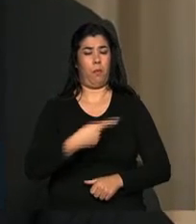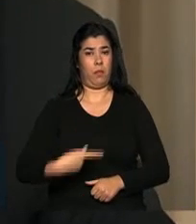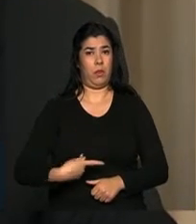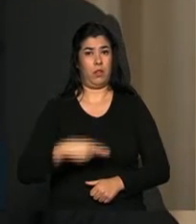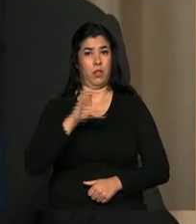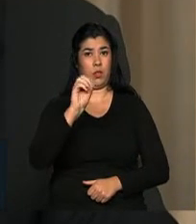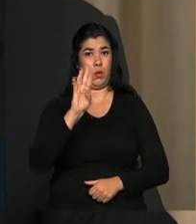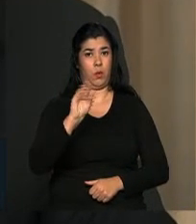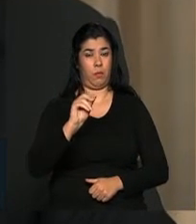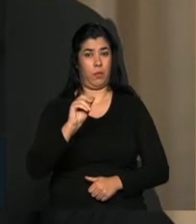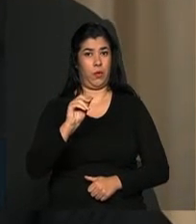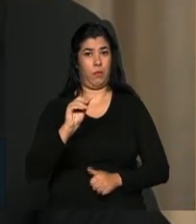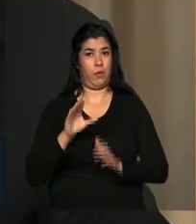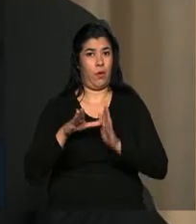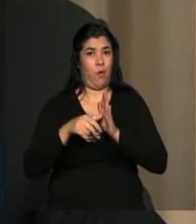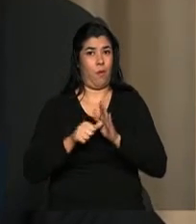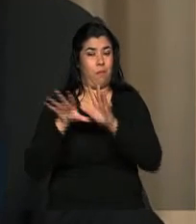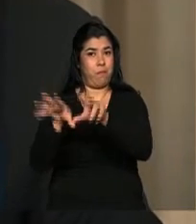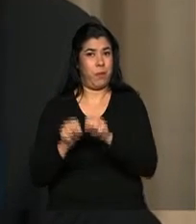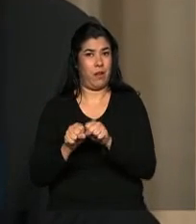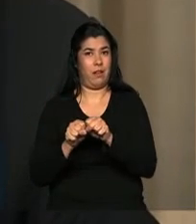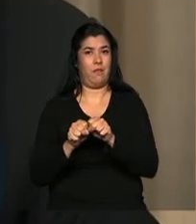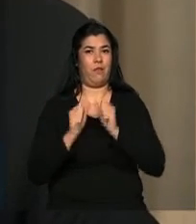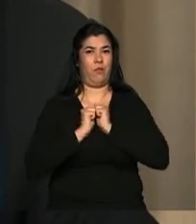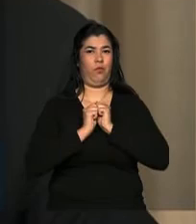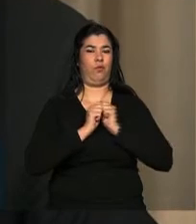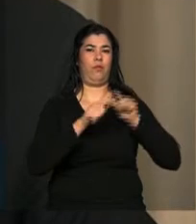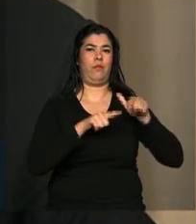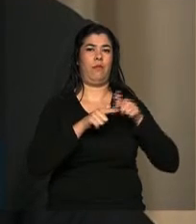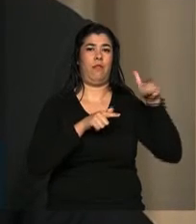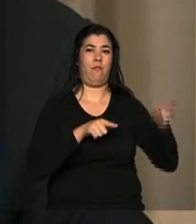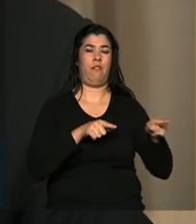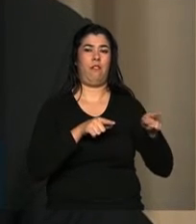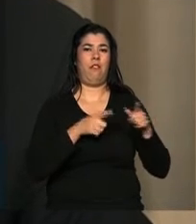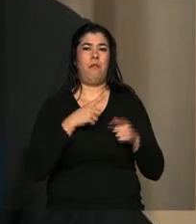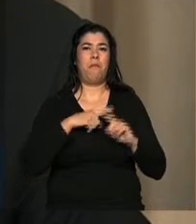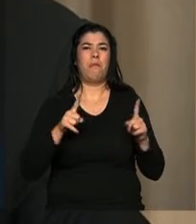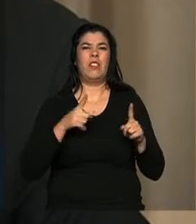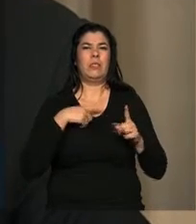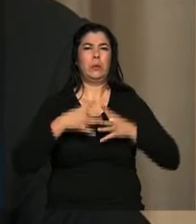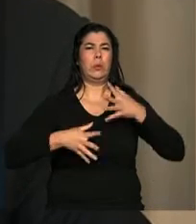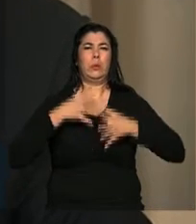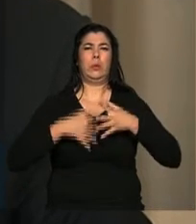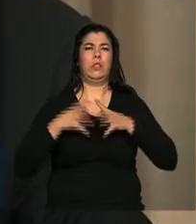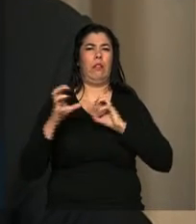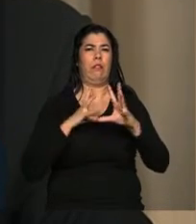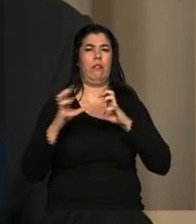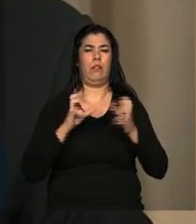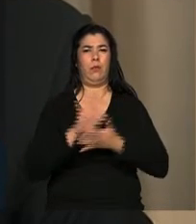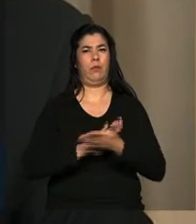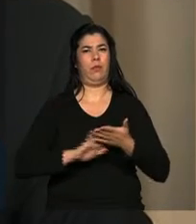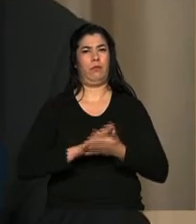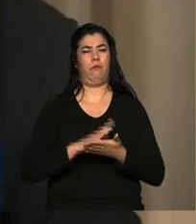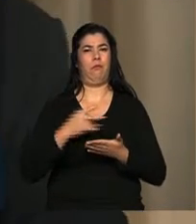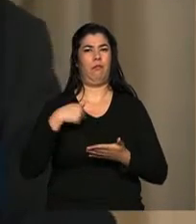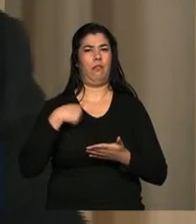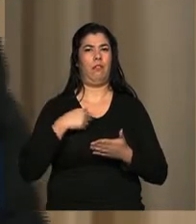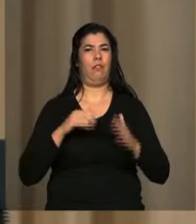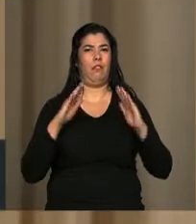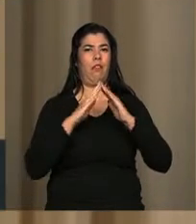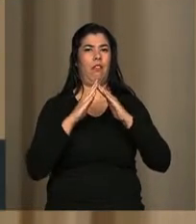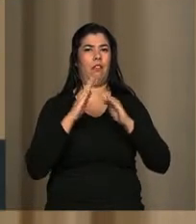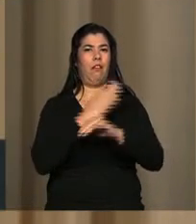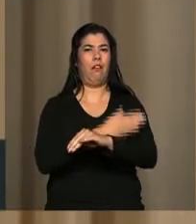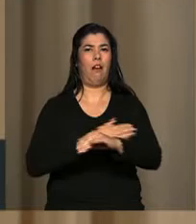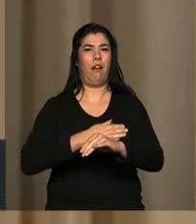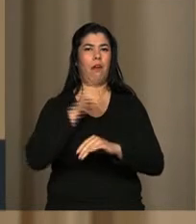mas o motivo é pelo qual não temos nenhum conflito aqui na Casa Branca